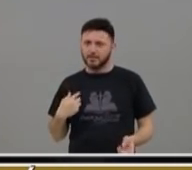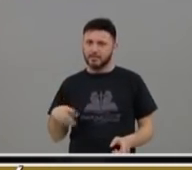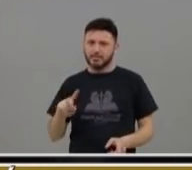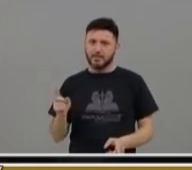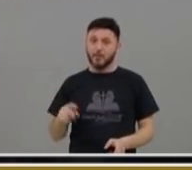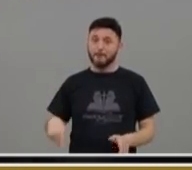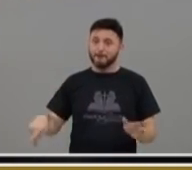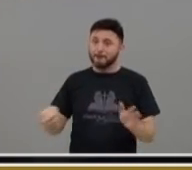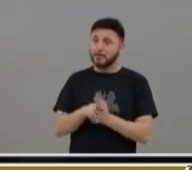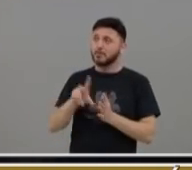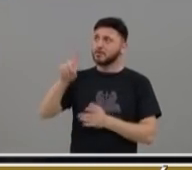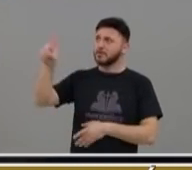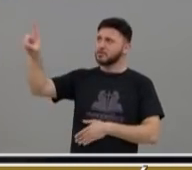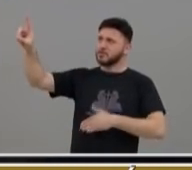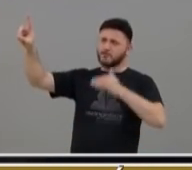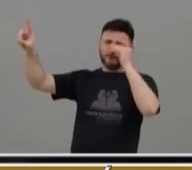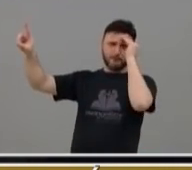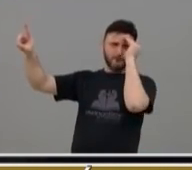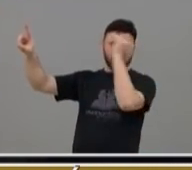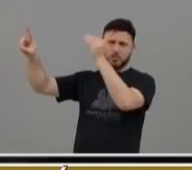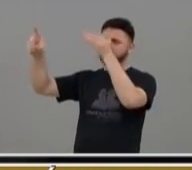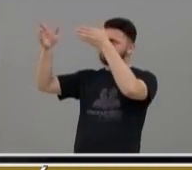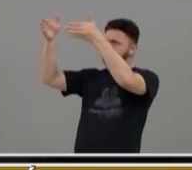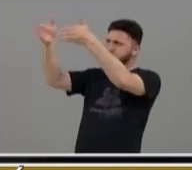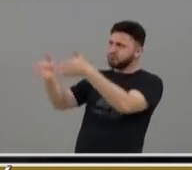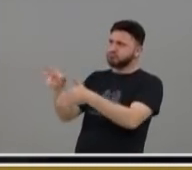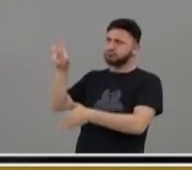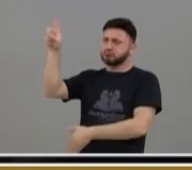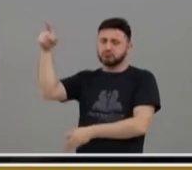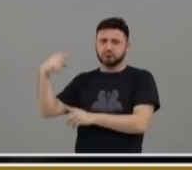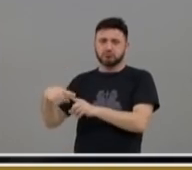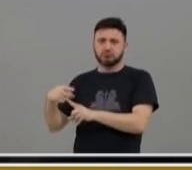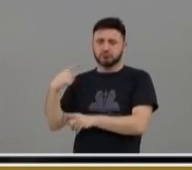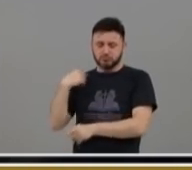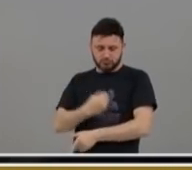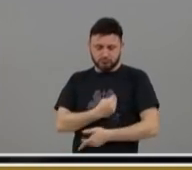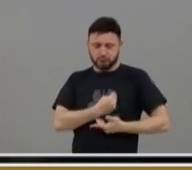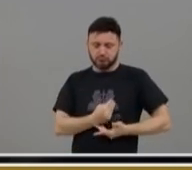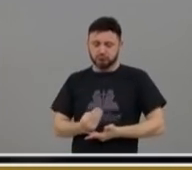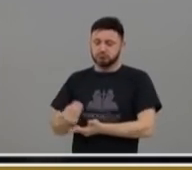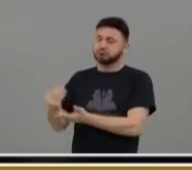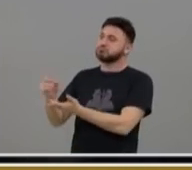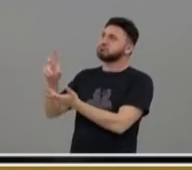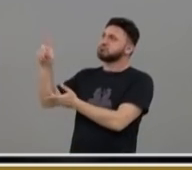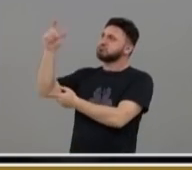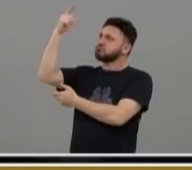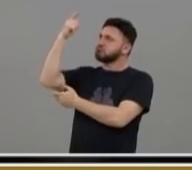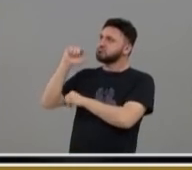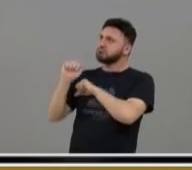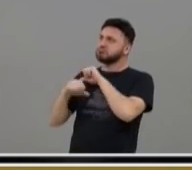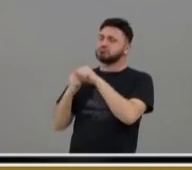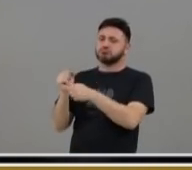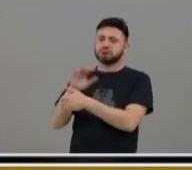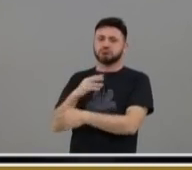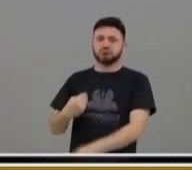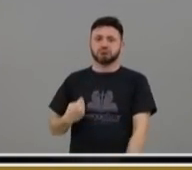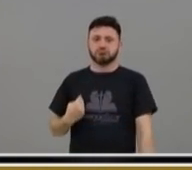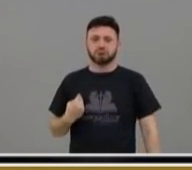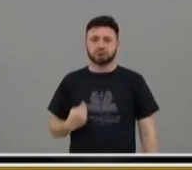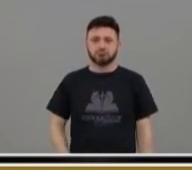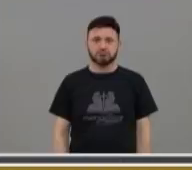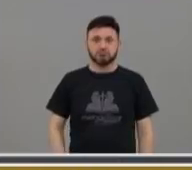orgulho, nós precisamos colocar a nossa vida nas mãos daquele que pode transformar a nossa história. Olha para aquela